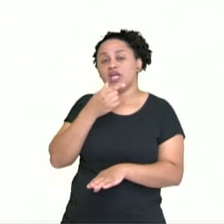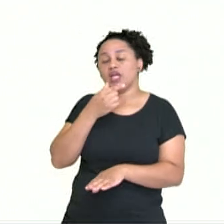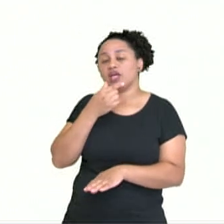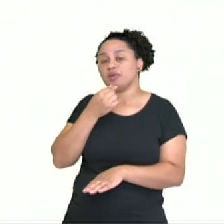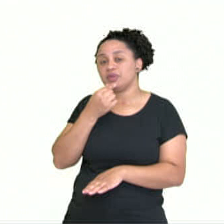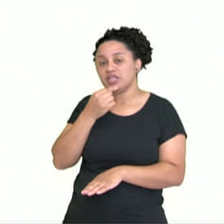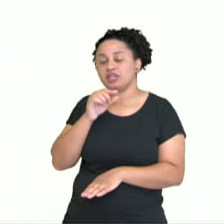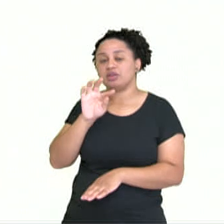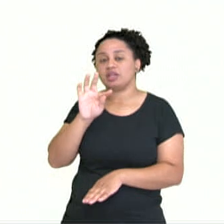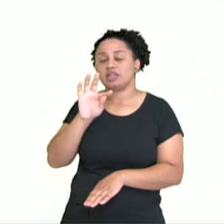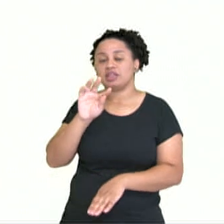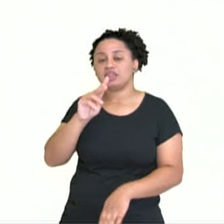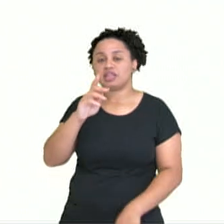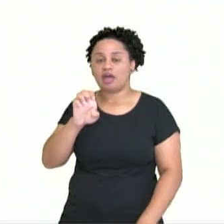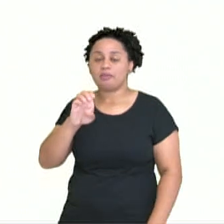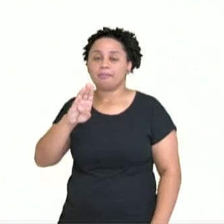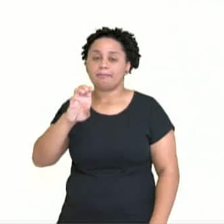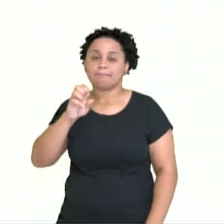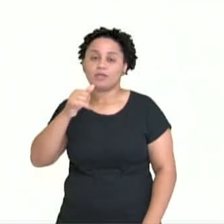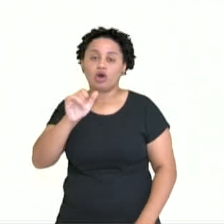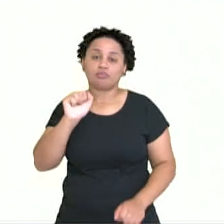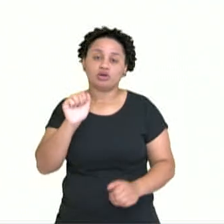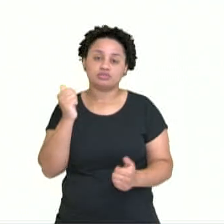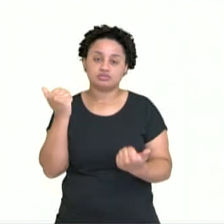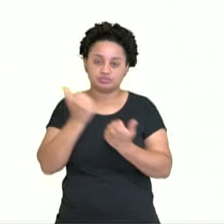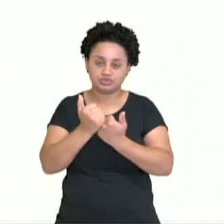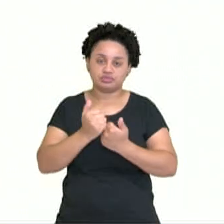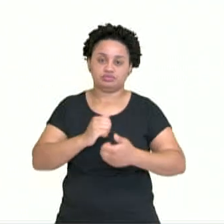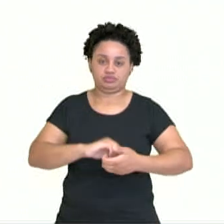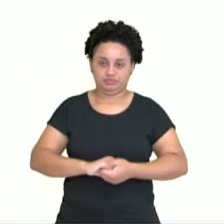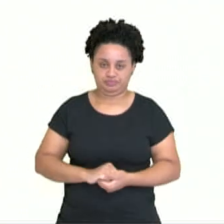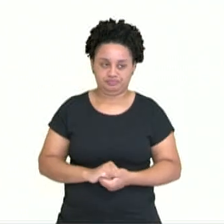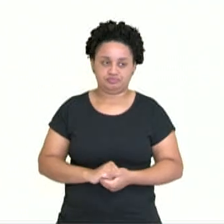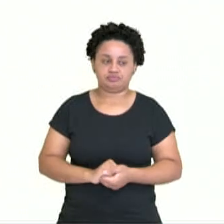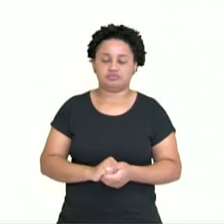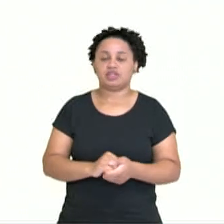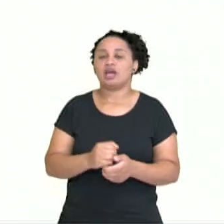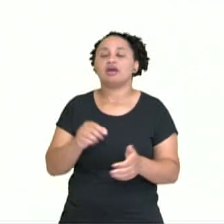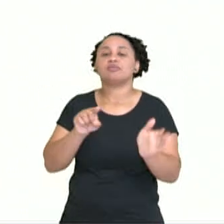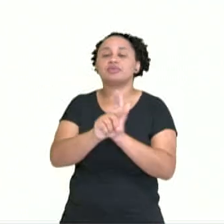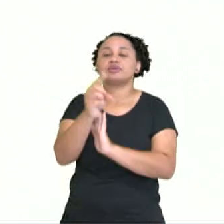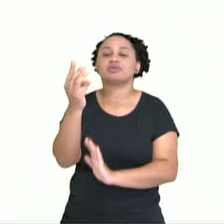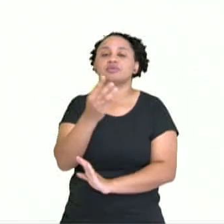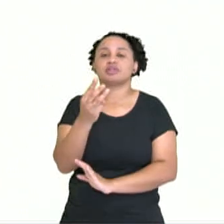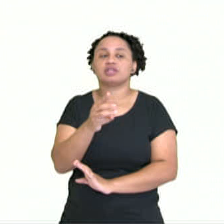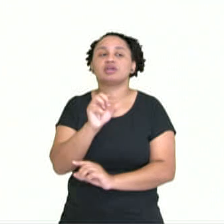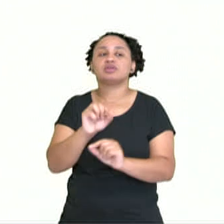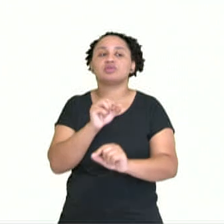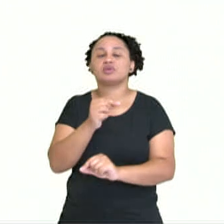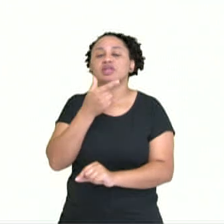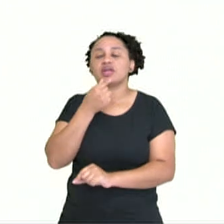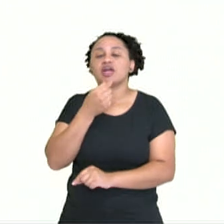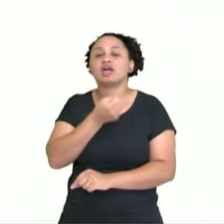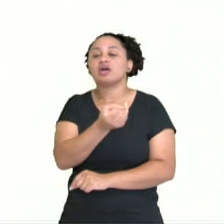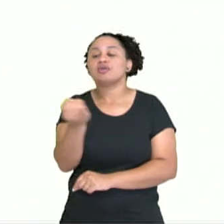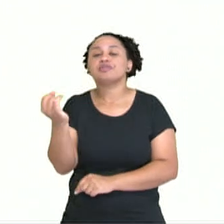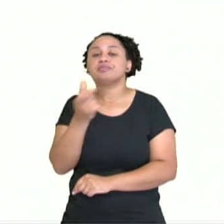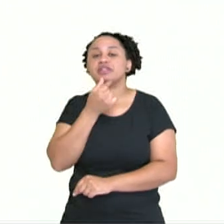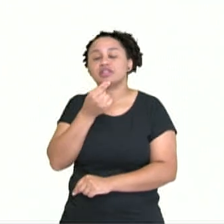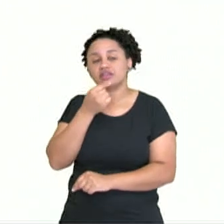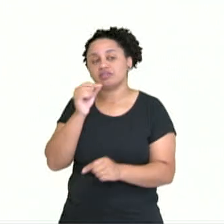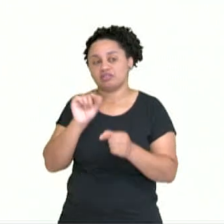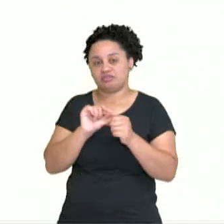ele, he. Number 3. What are the boys doing? O que os garotos estão fazendo? Repare que aqui no número 3, a pergunta